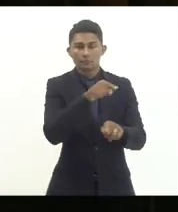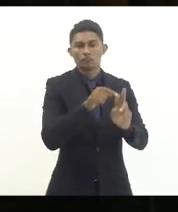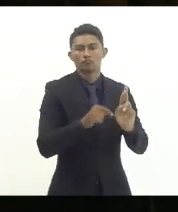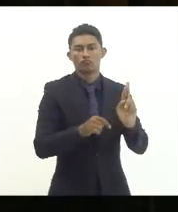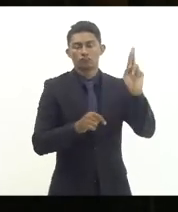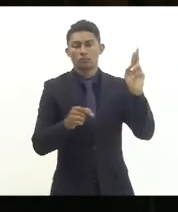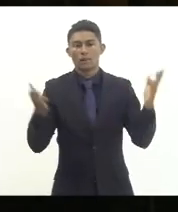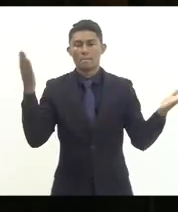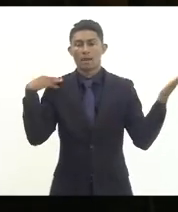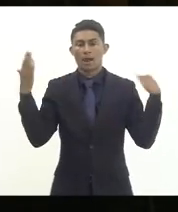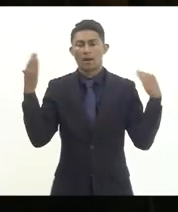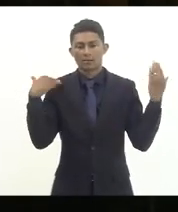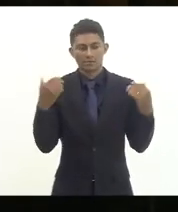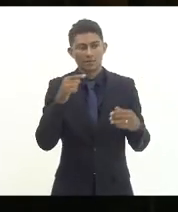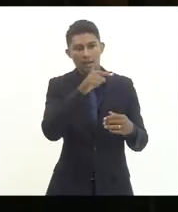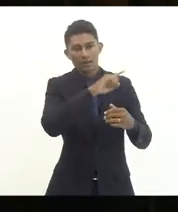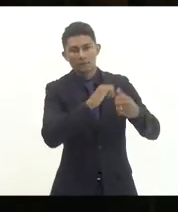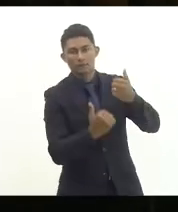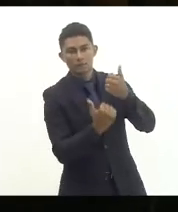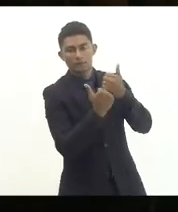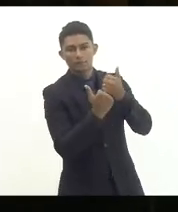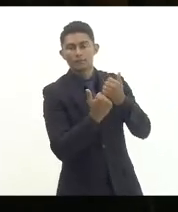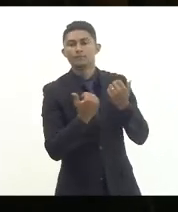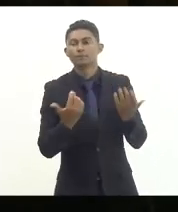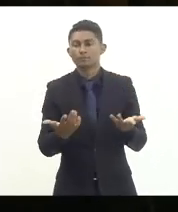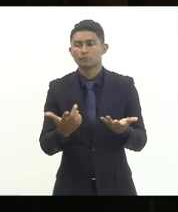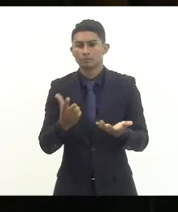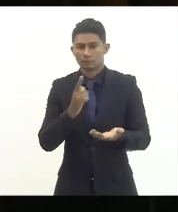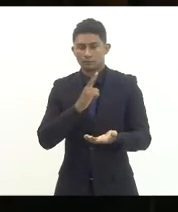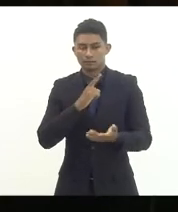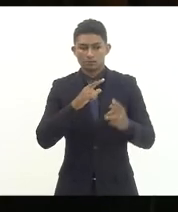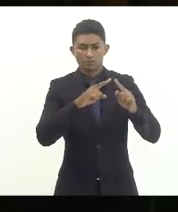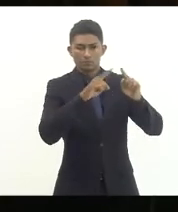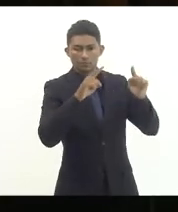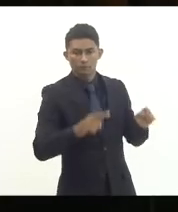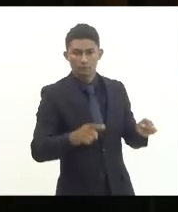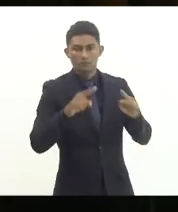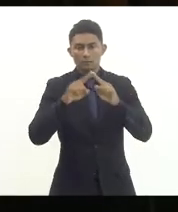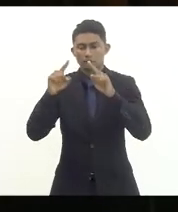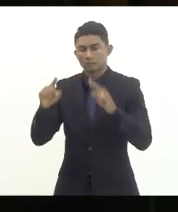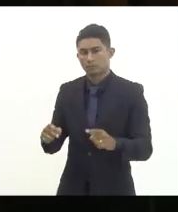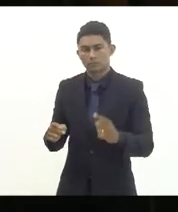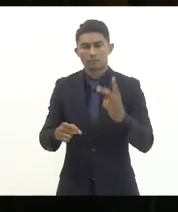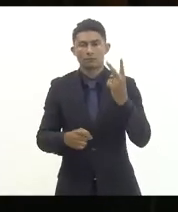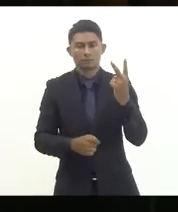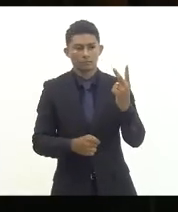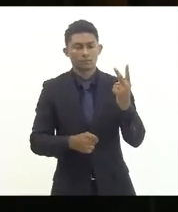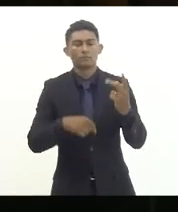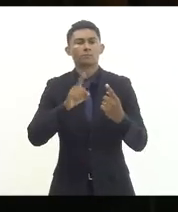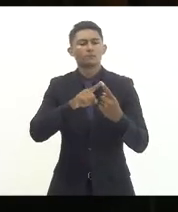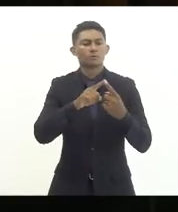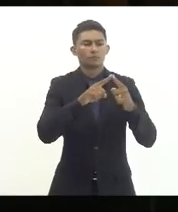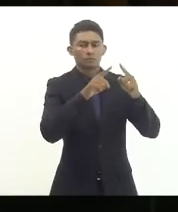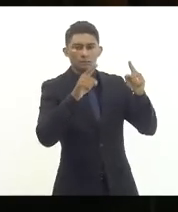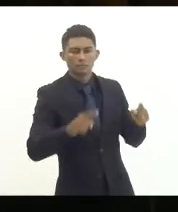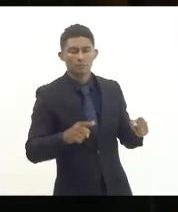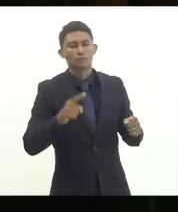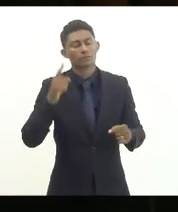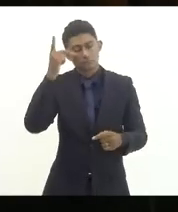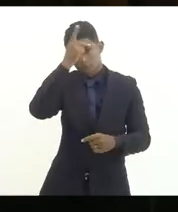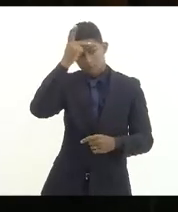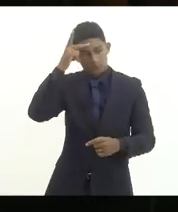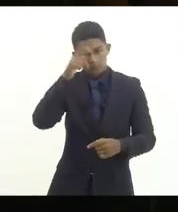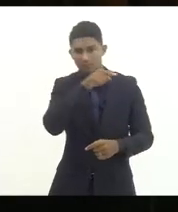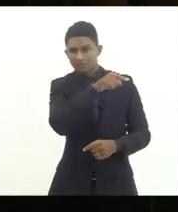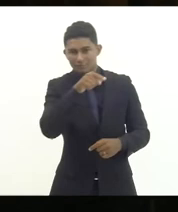o chanceler. Constituída por dois quadros, o ordinário, que é integrado pelos oficiais de carreira da Marinha do